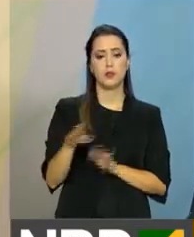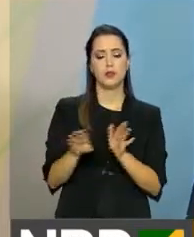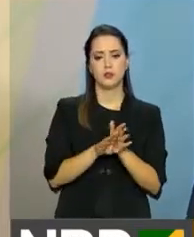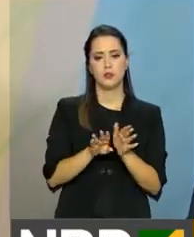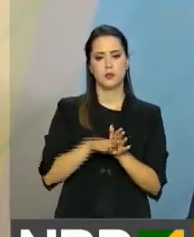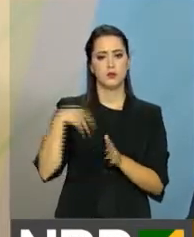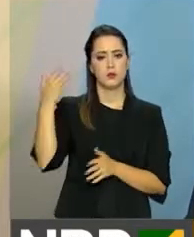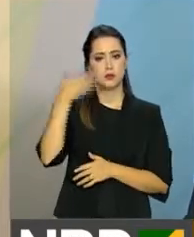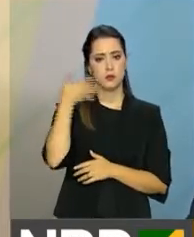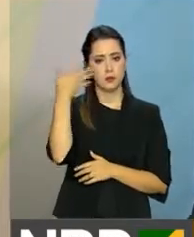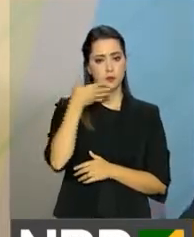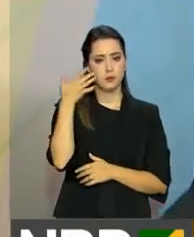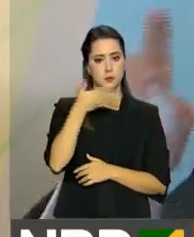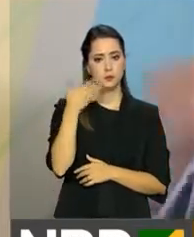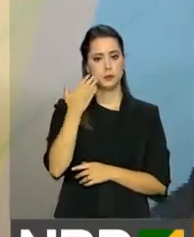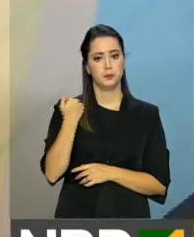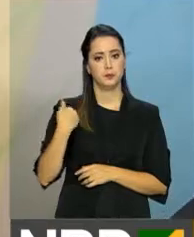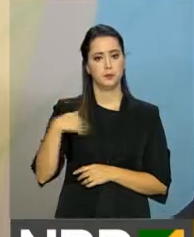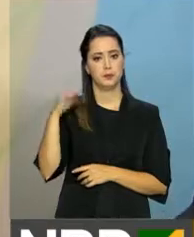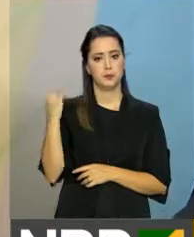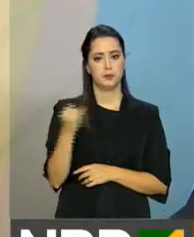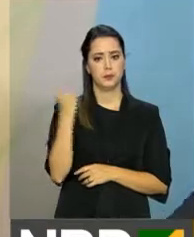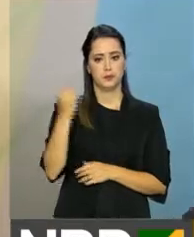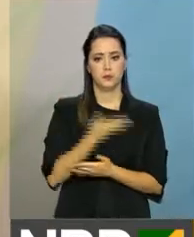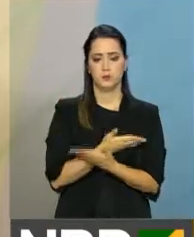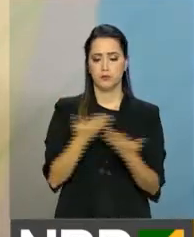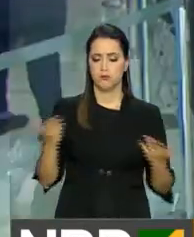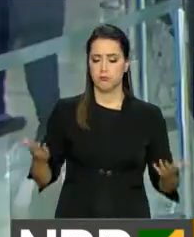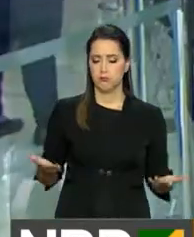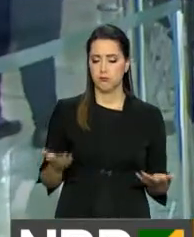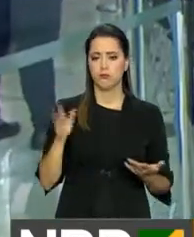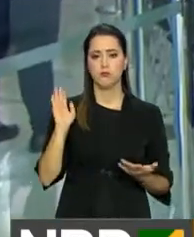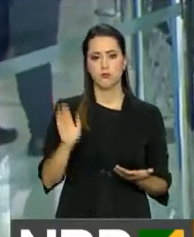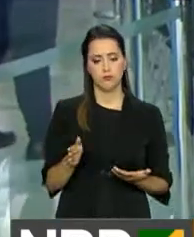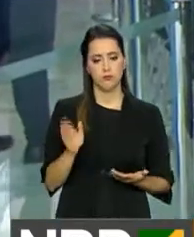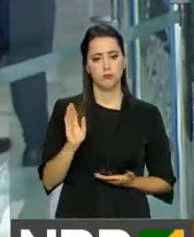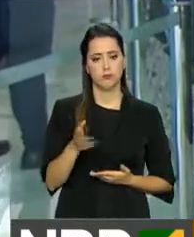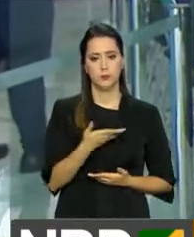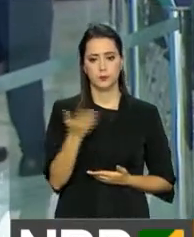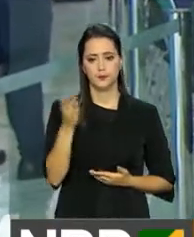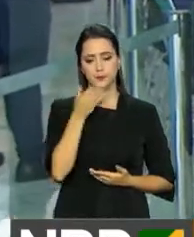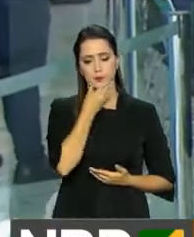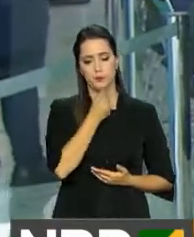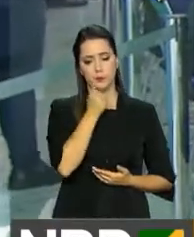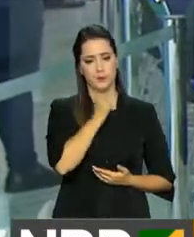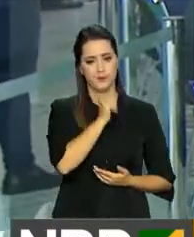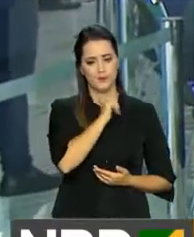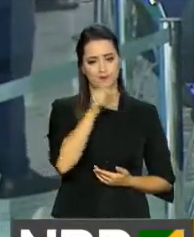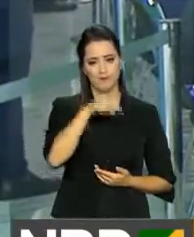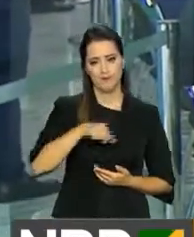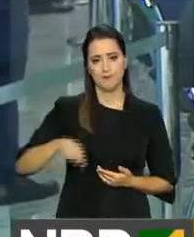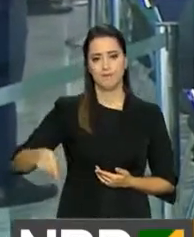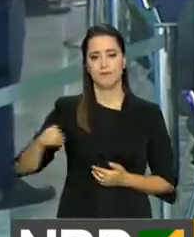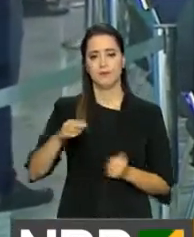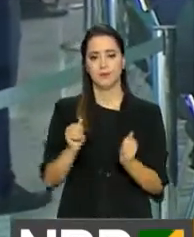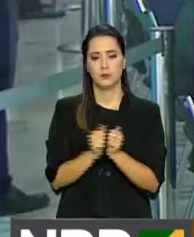circunstanciada aos aos senhores e as senhoras e